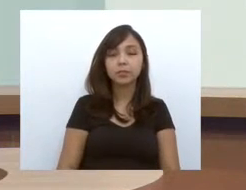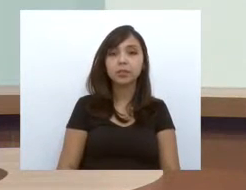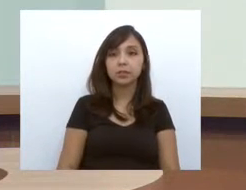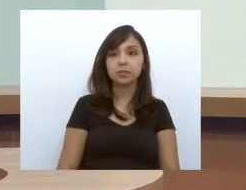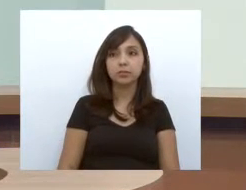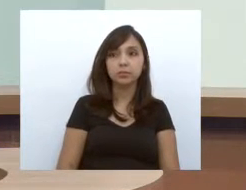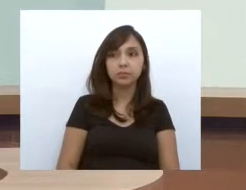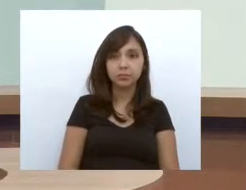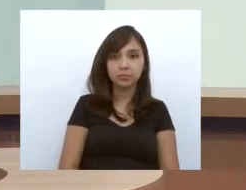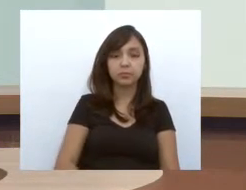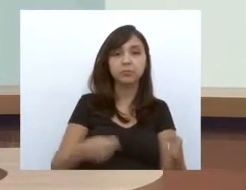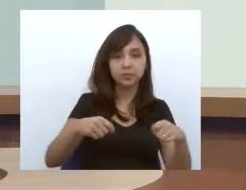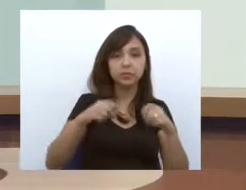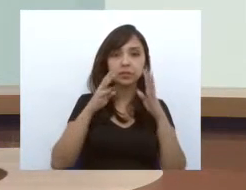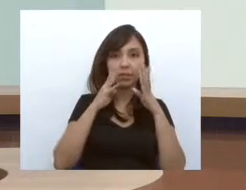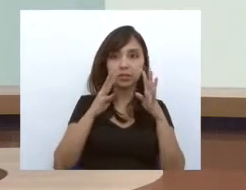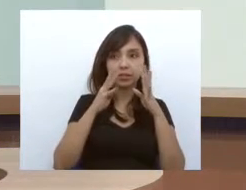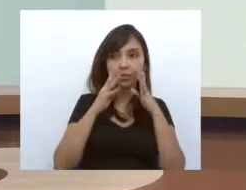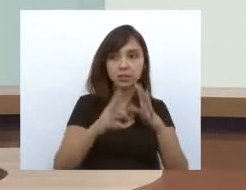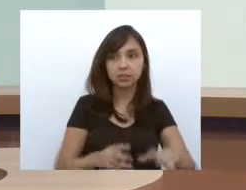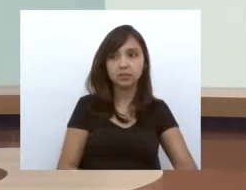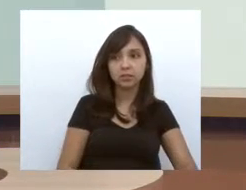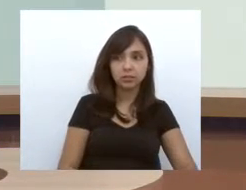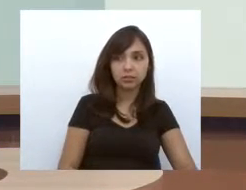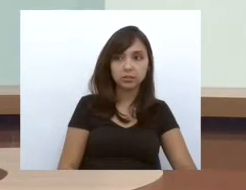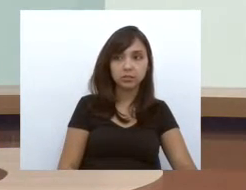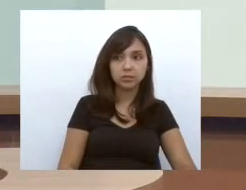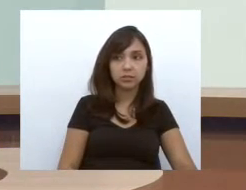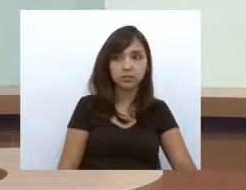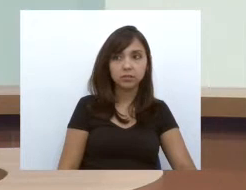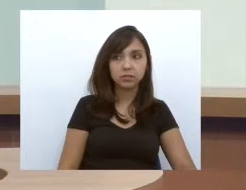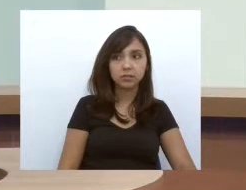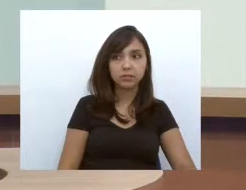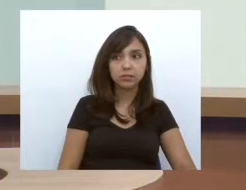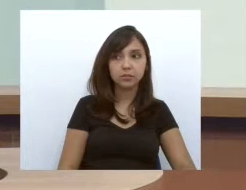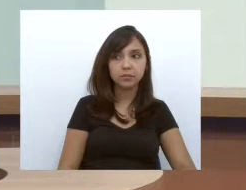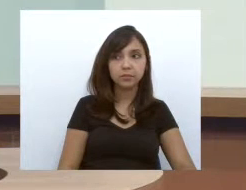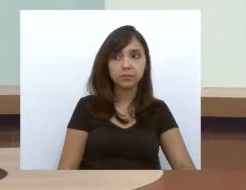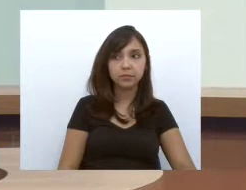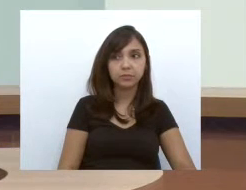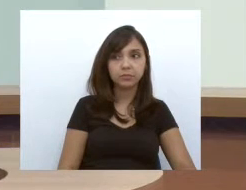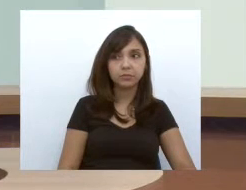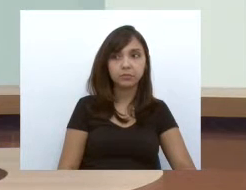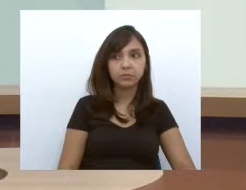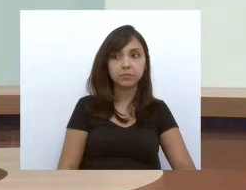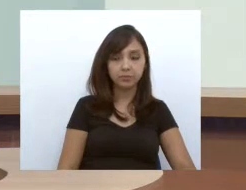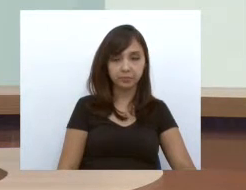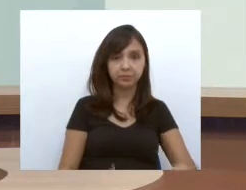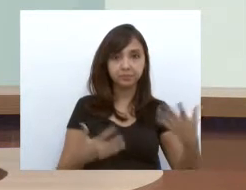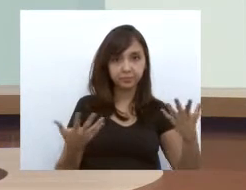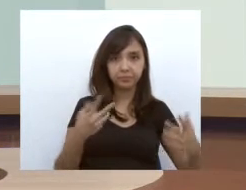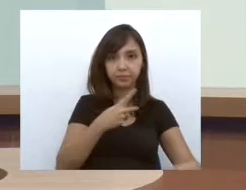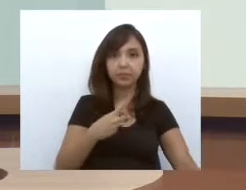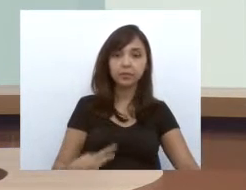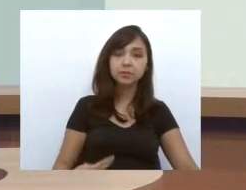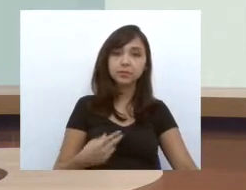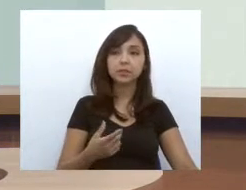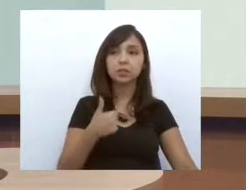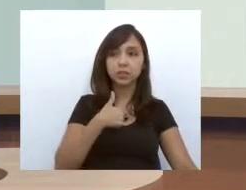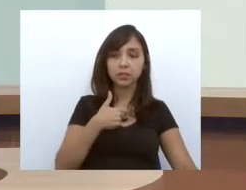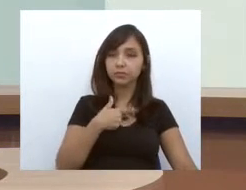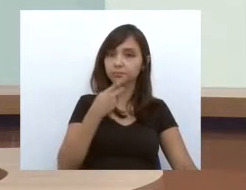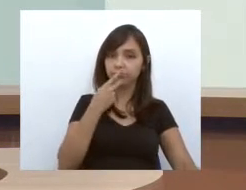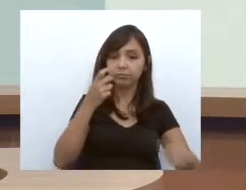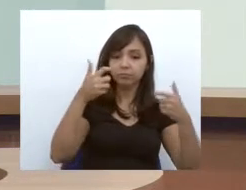ser ouvido. Como líder da bancada de oposição. Como líder da bancada, vereador. Senhor presidente... Vou falar como